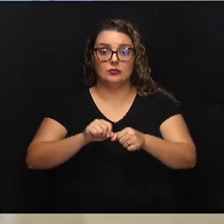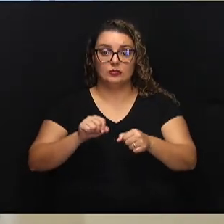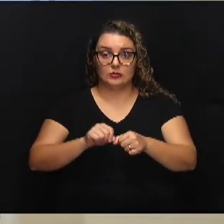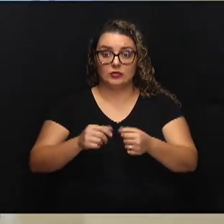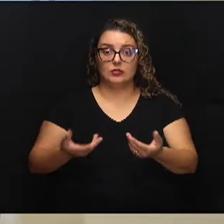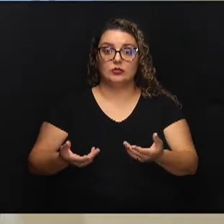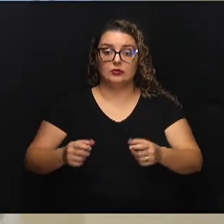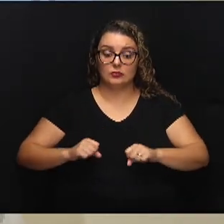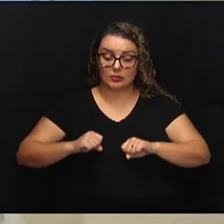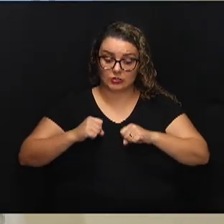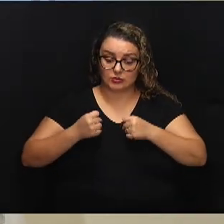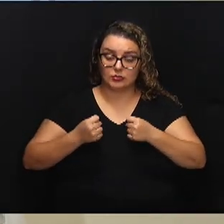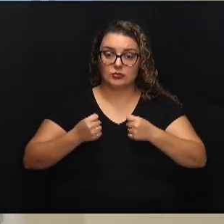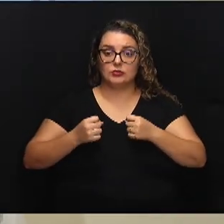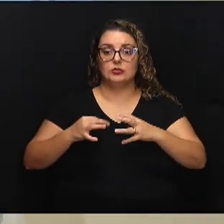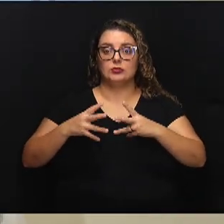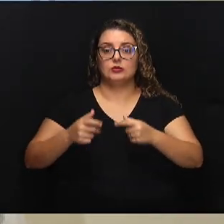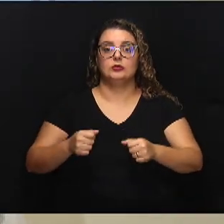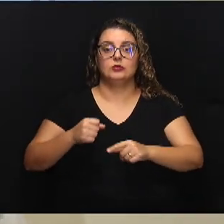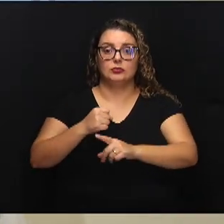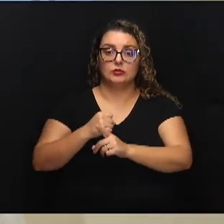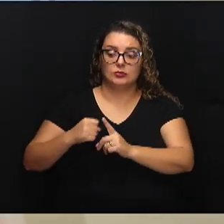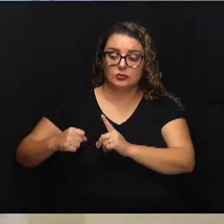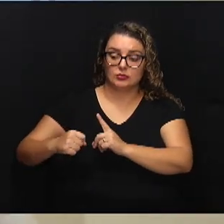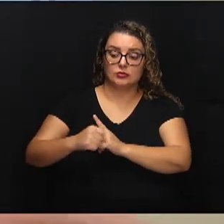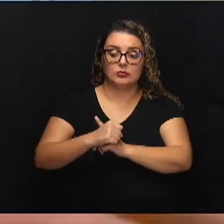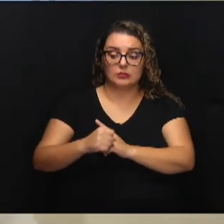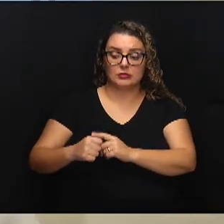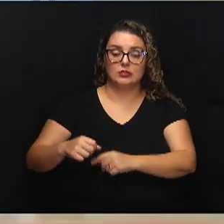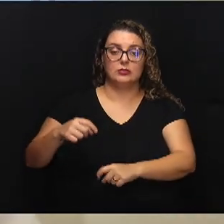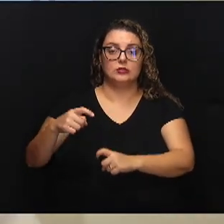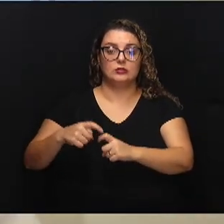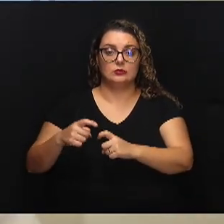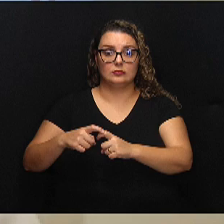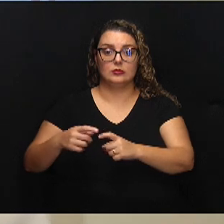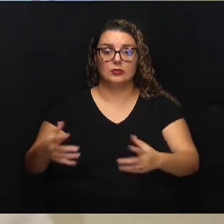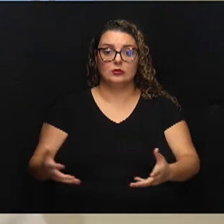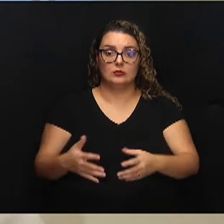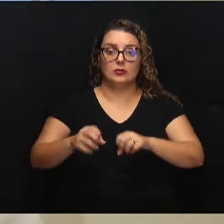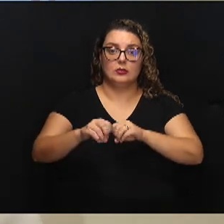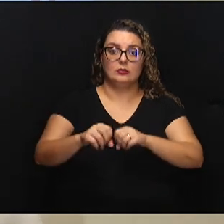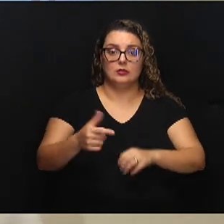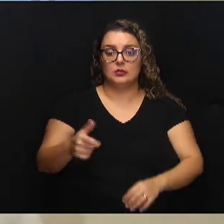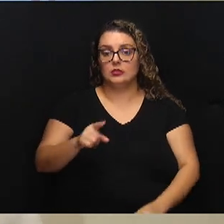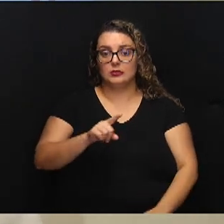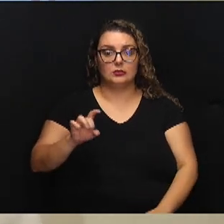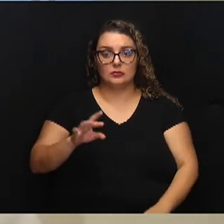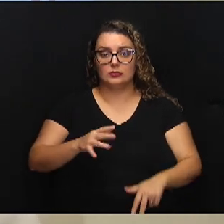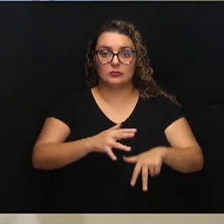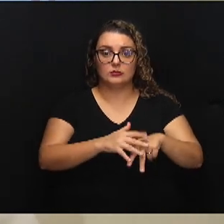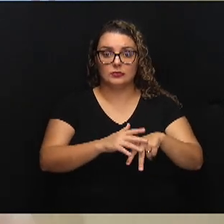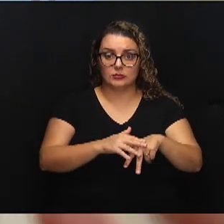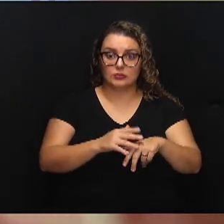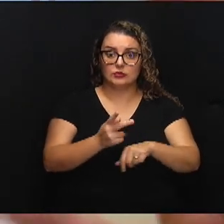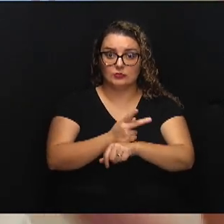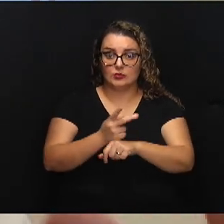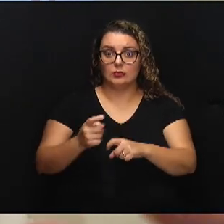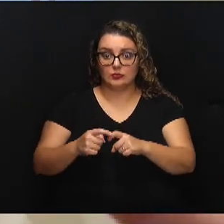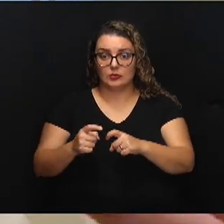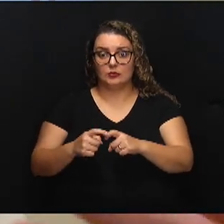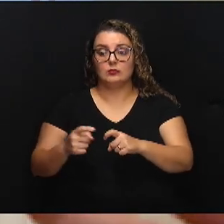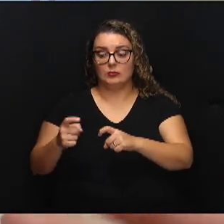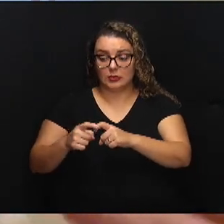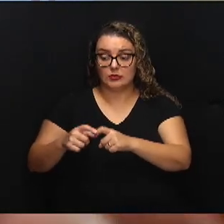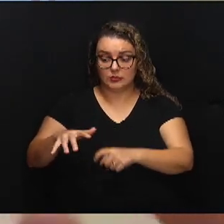muito esforço, todas as sociedades médicas, a promover uma educação continuada, não só dos pacientes, né, de procurarem os médicos, mas dos